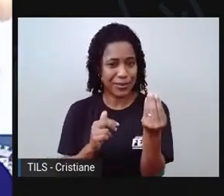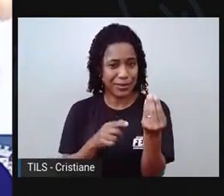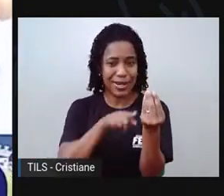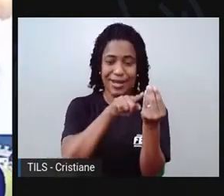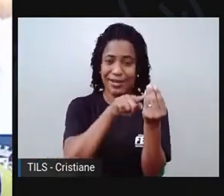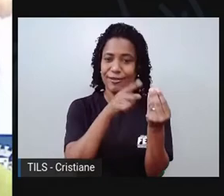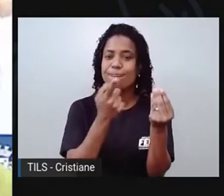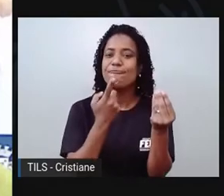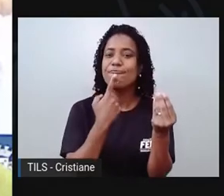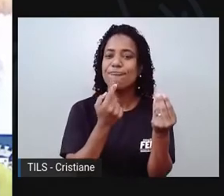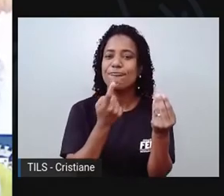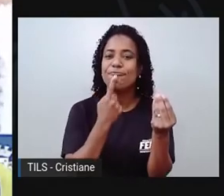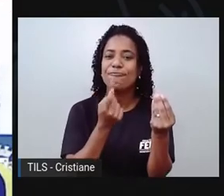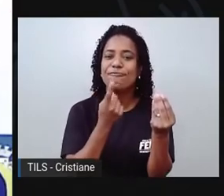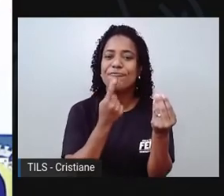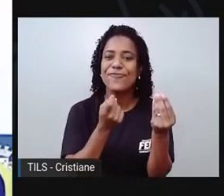vermelha.